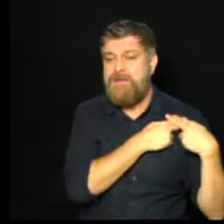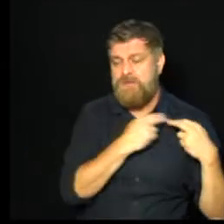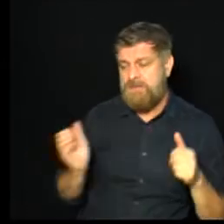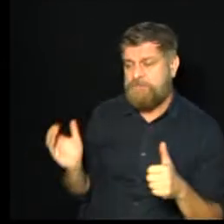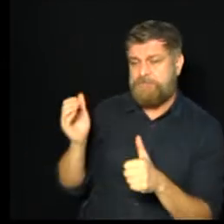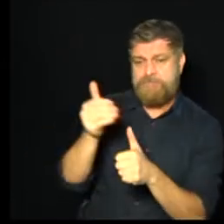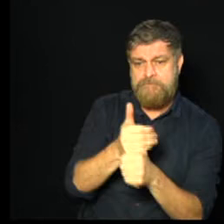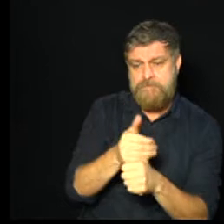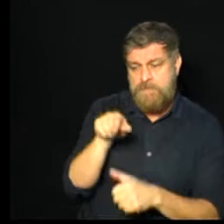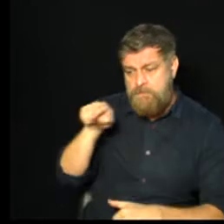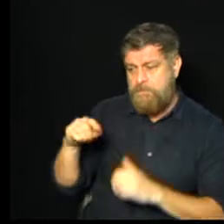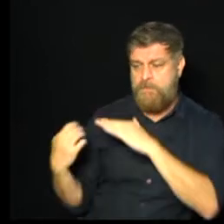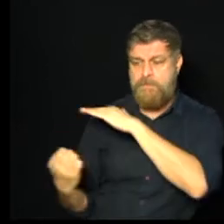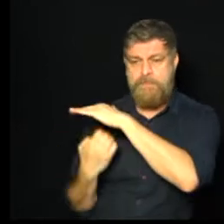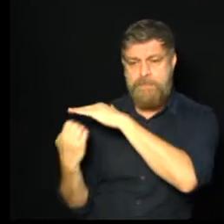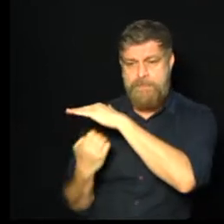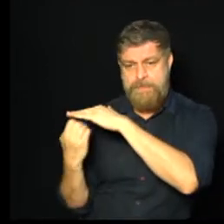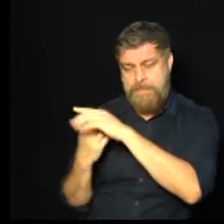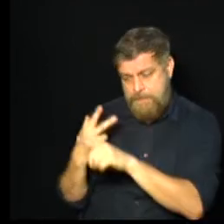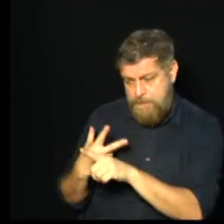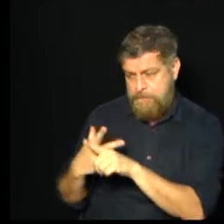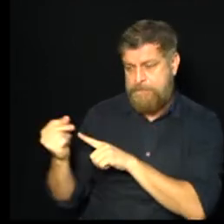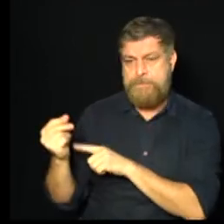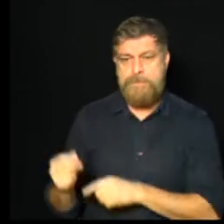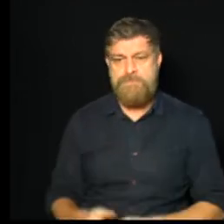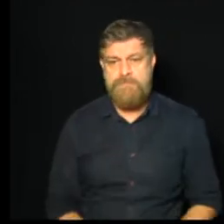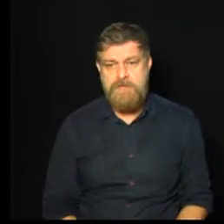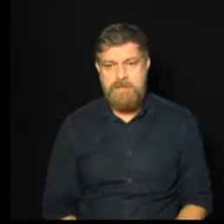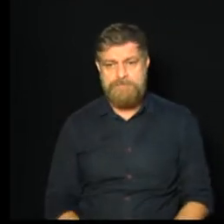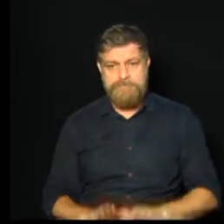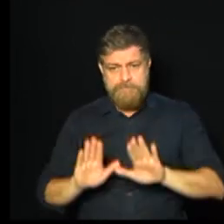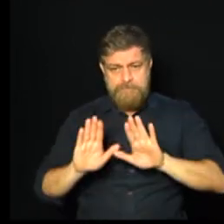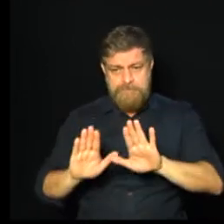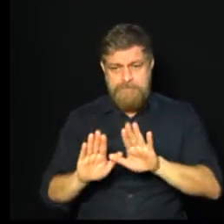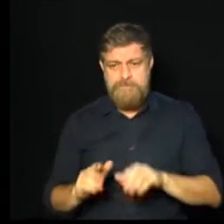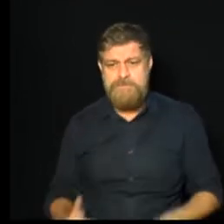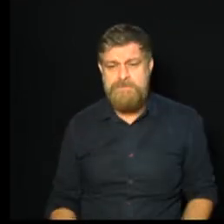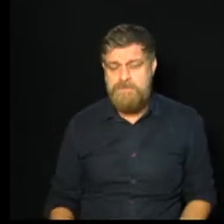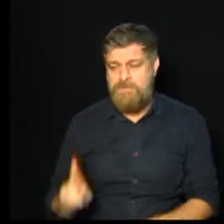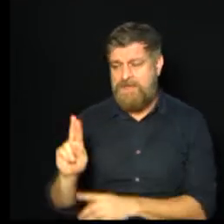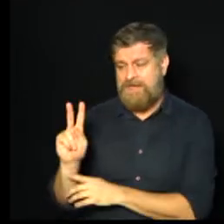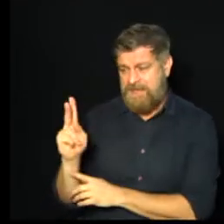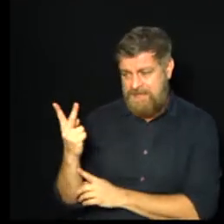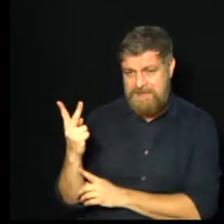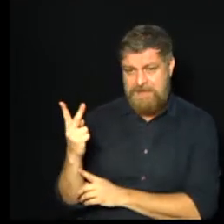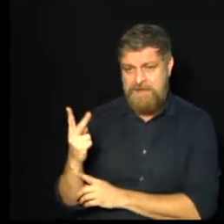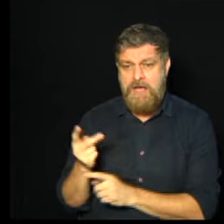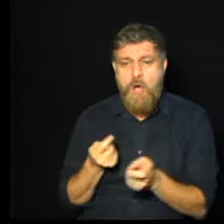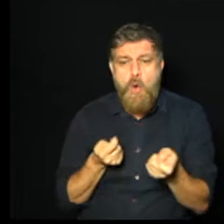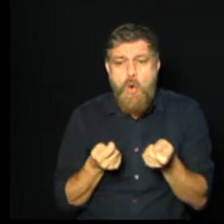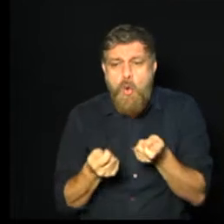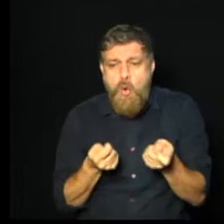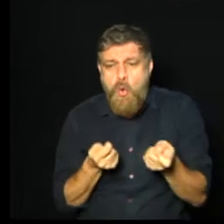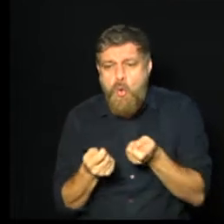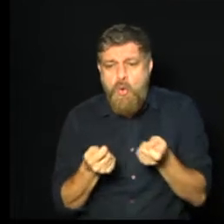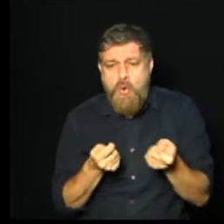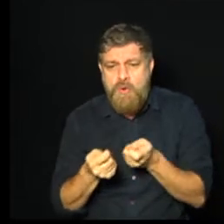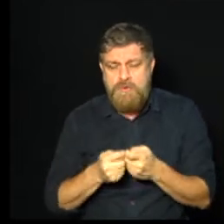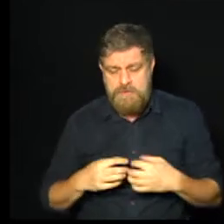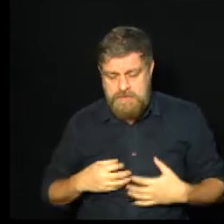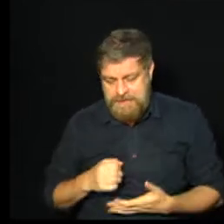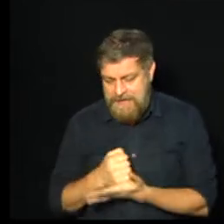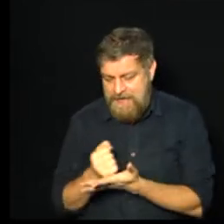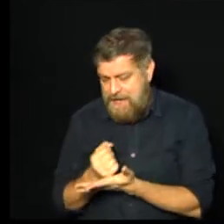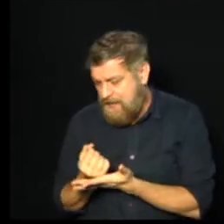será de responsabilidade do vencedor disso daqui. Mas isso é só para o RH, todo o controle,